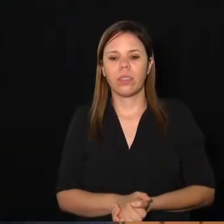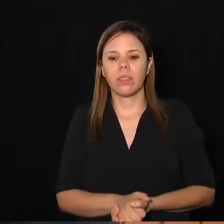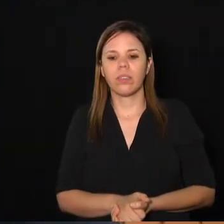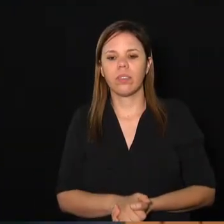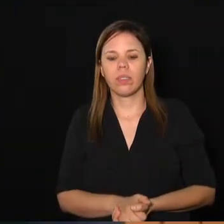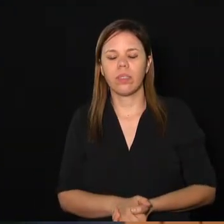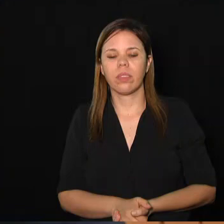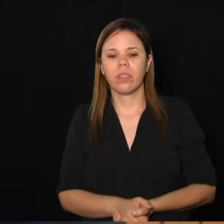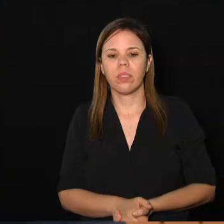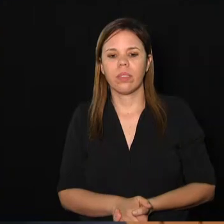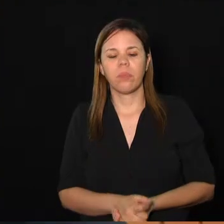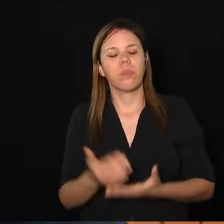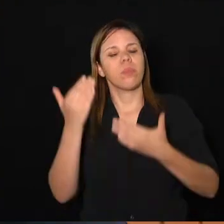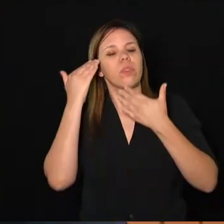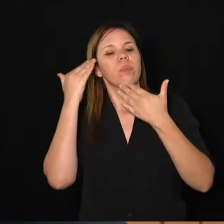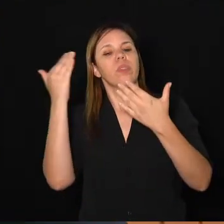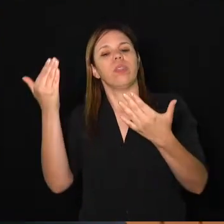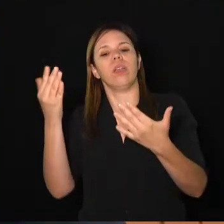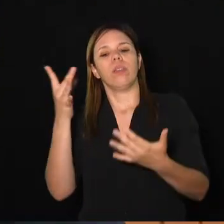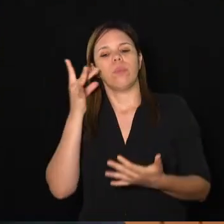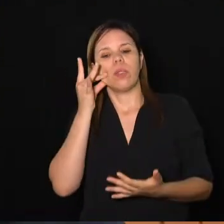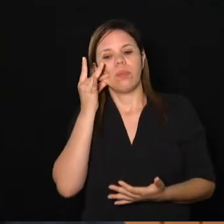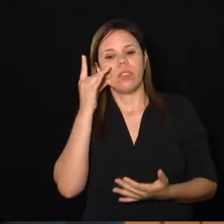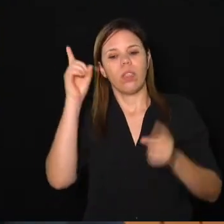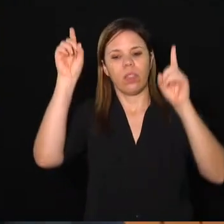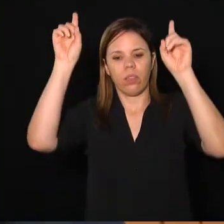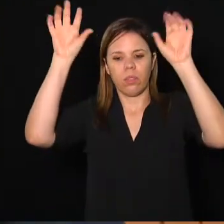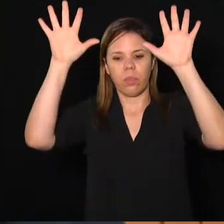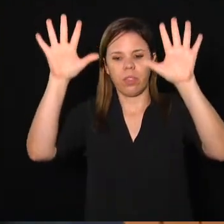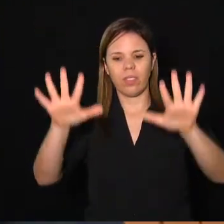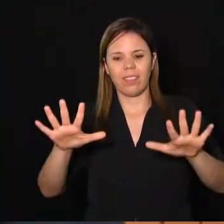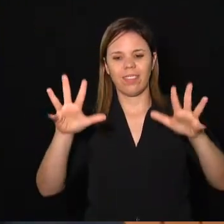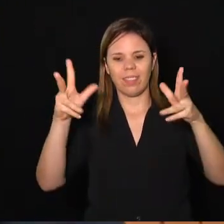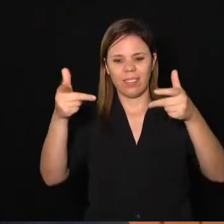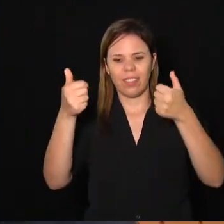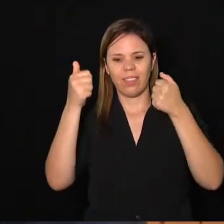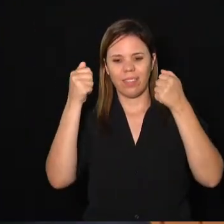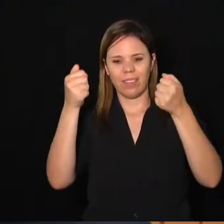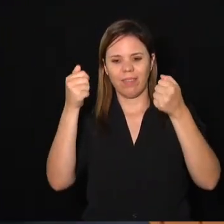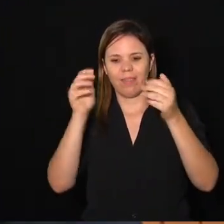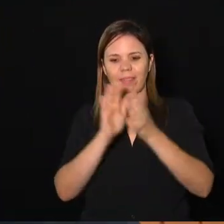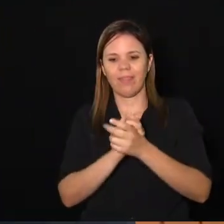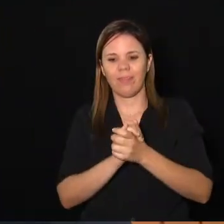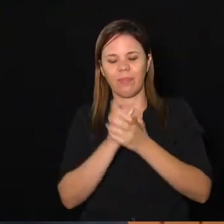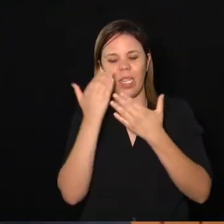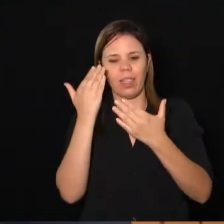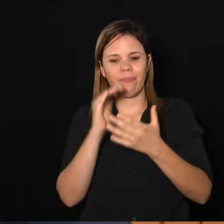estiveram muito obrigado pela presença que Deus abençoe a todos e fique com Deus muito obrigado